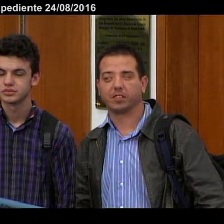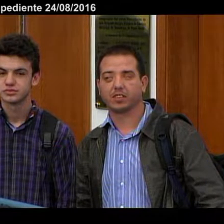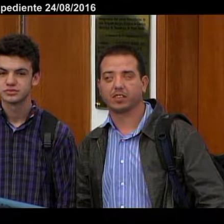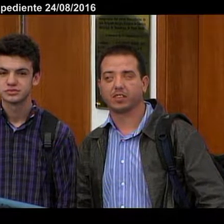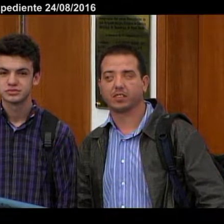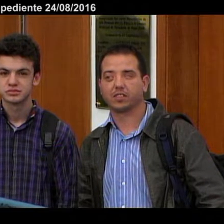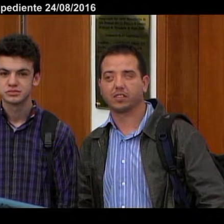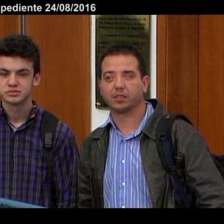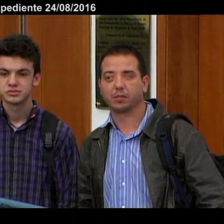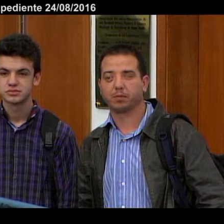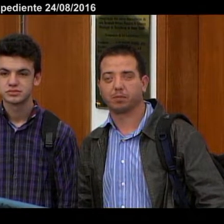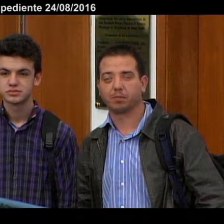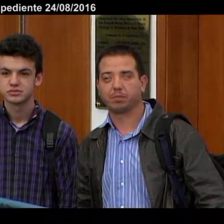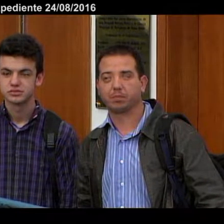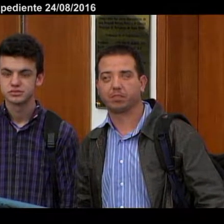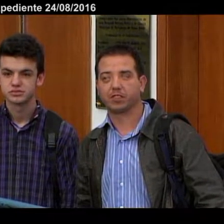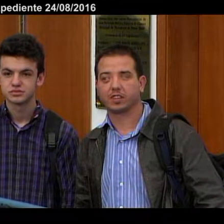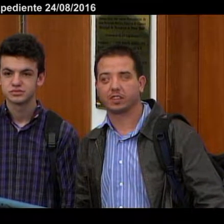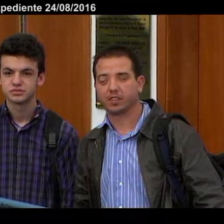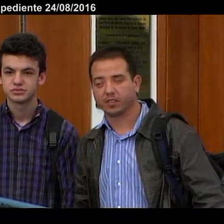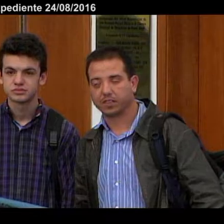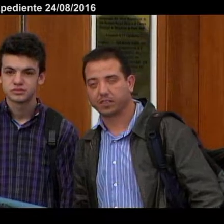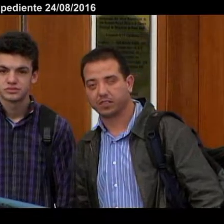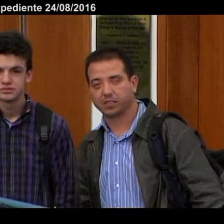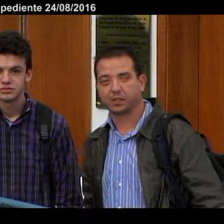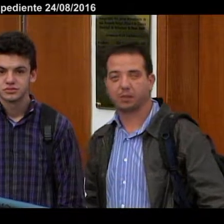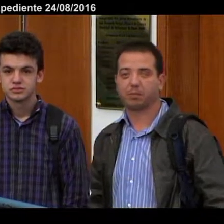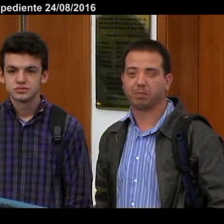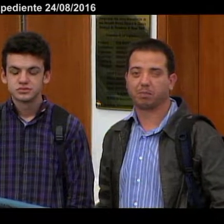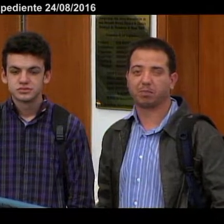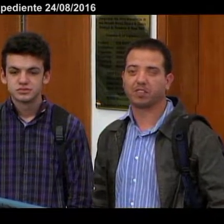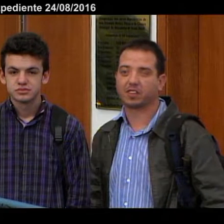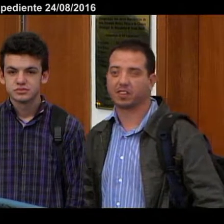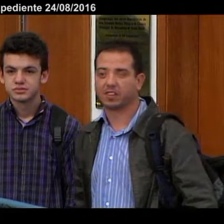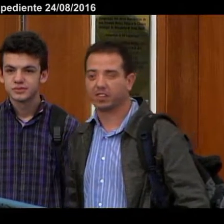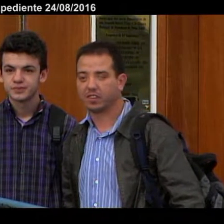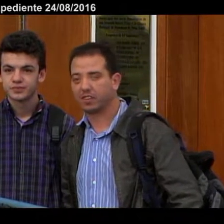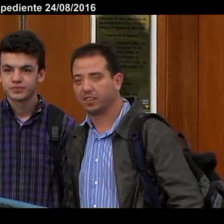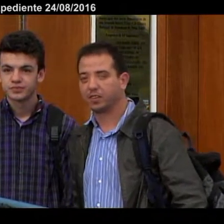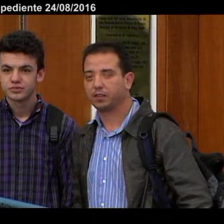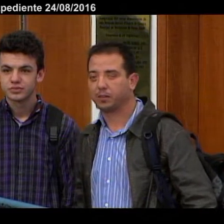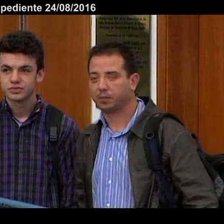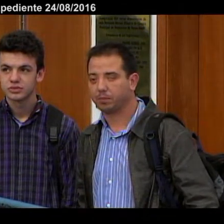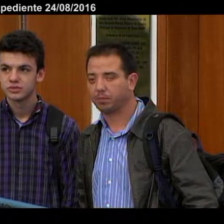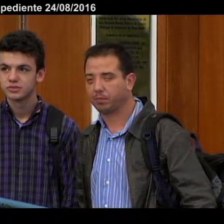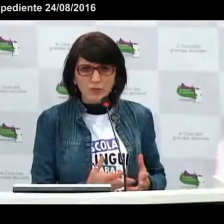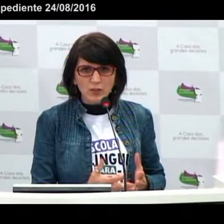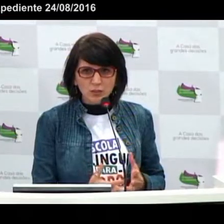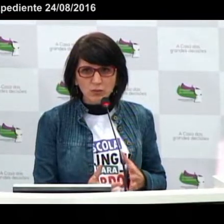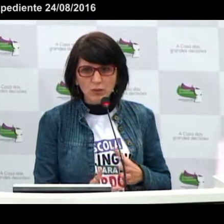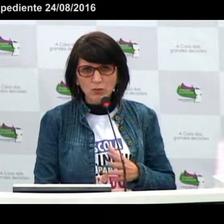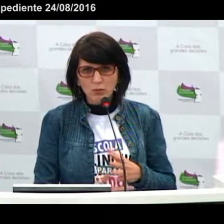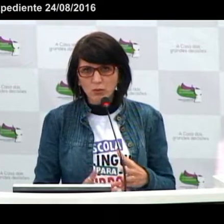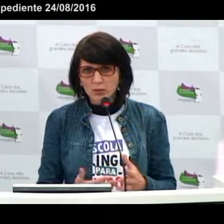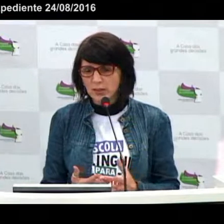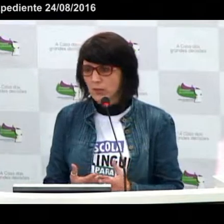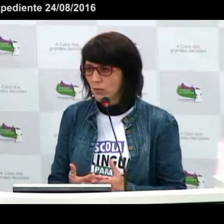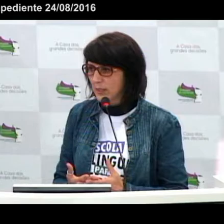instalar, inclusive comprou as sinaleiras, e acabou o governo, e esse governo